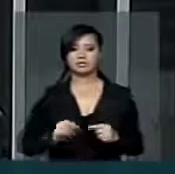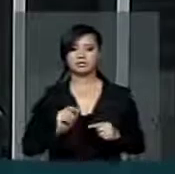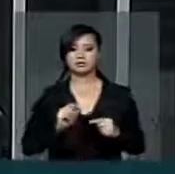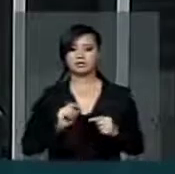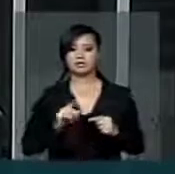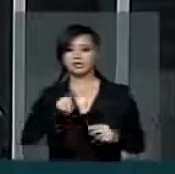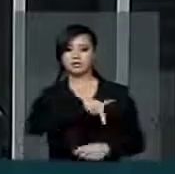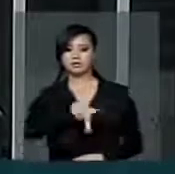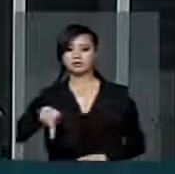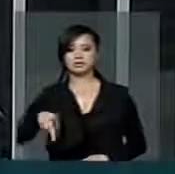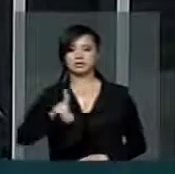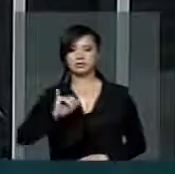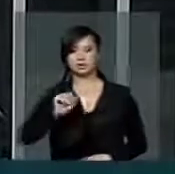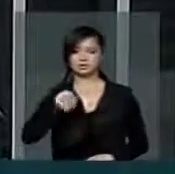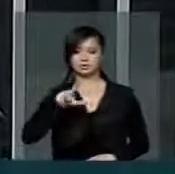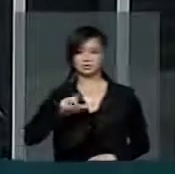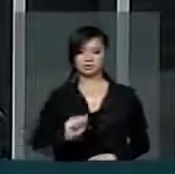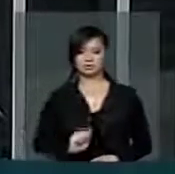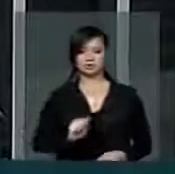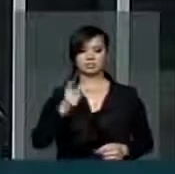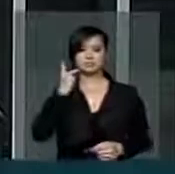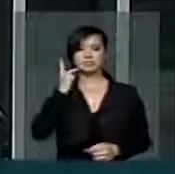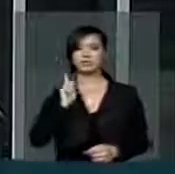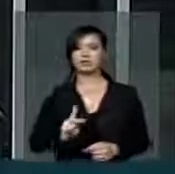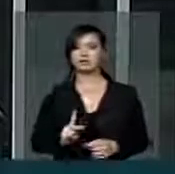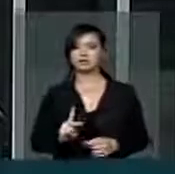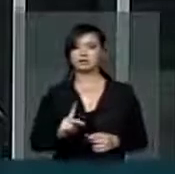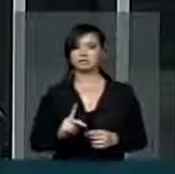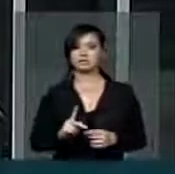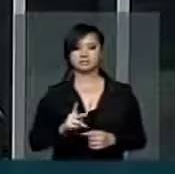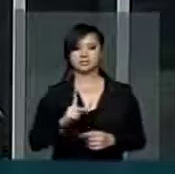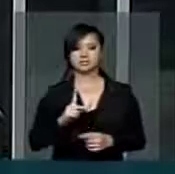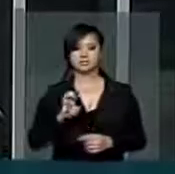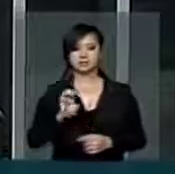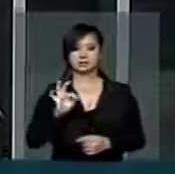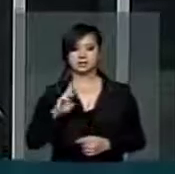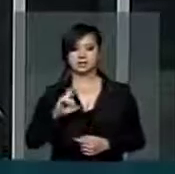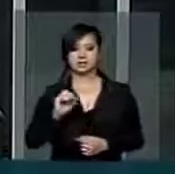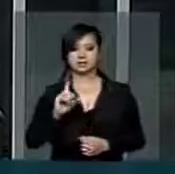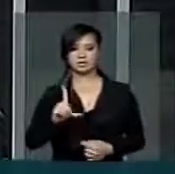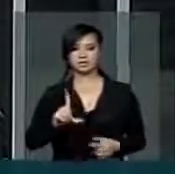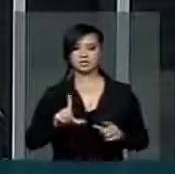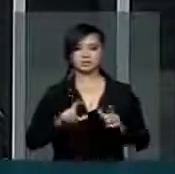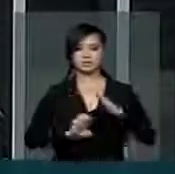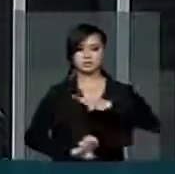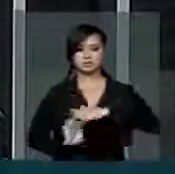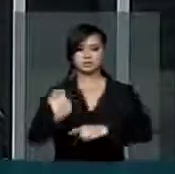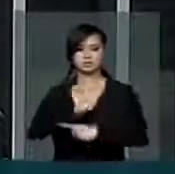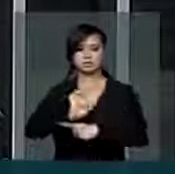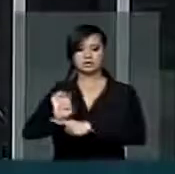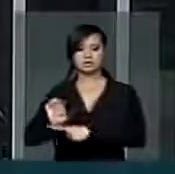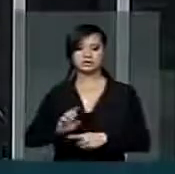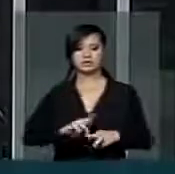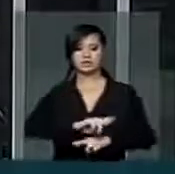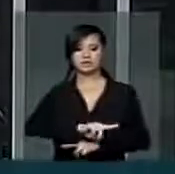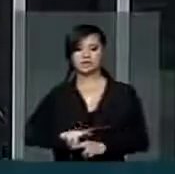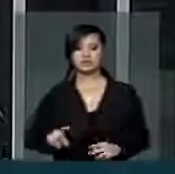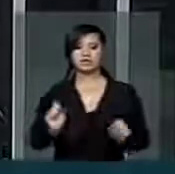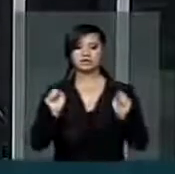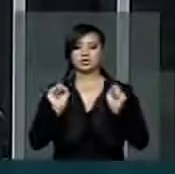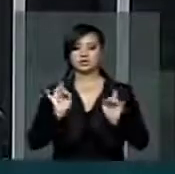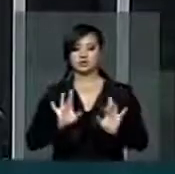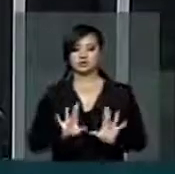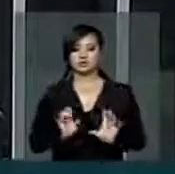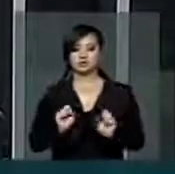presidente Dilma Rousseff ao enroio do petróleo. Os estados produtores do pré-sal alegavam que só poderiam tratar do assunto